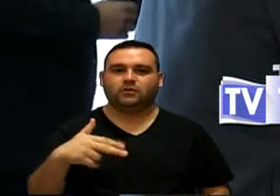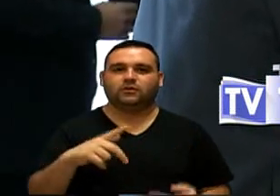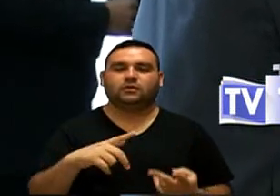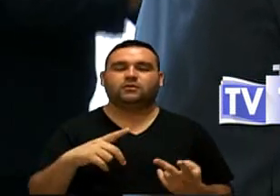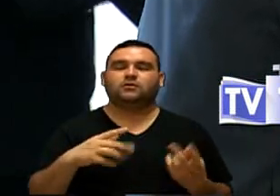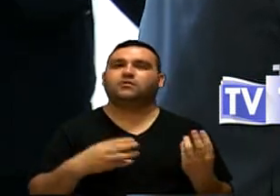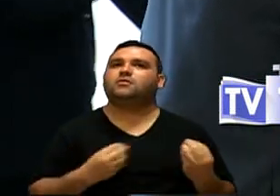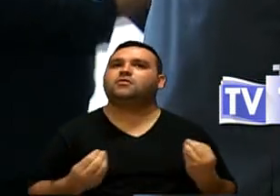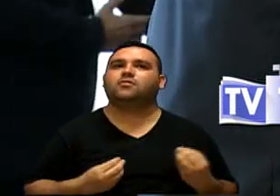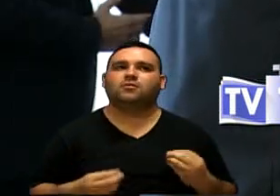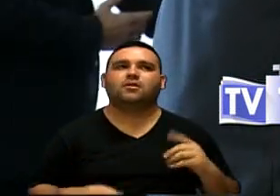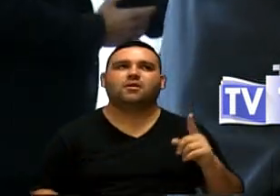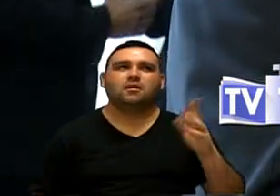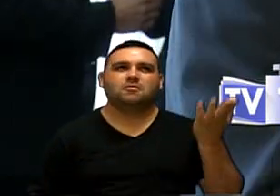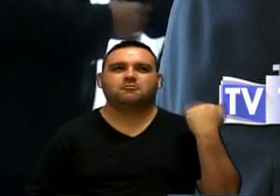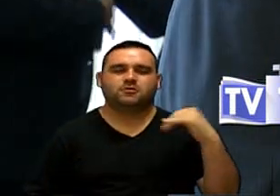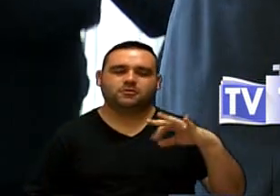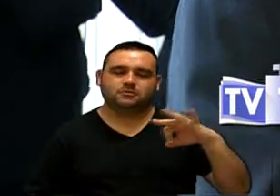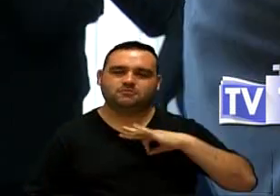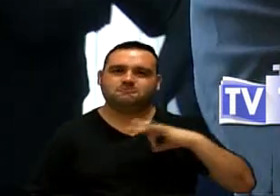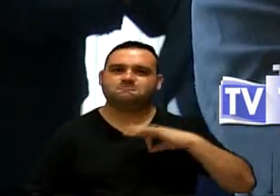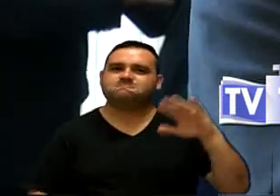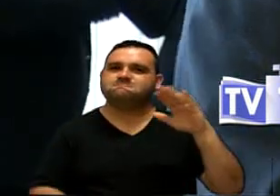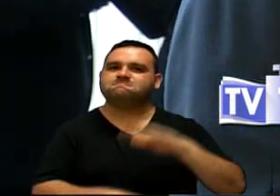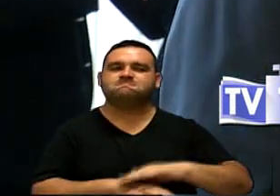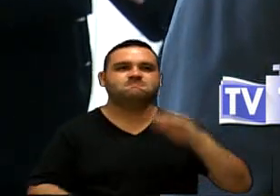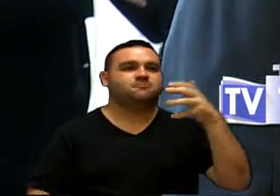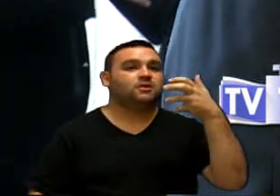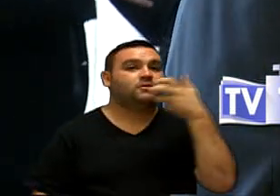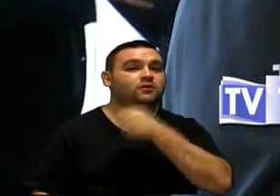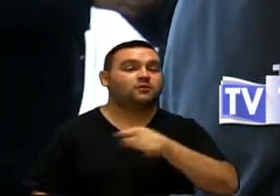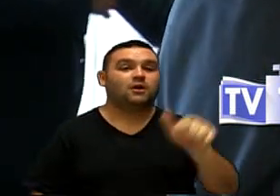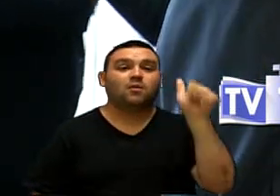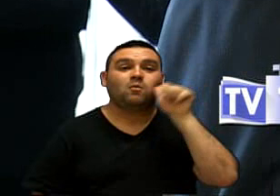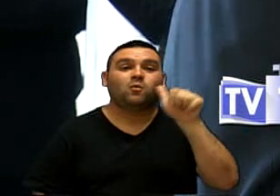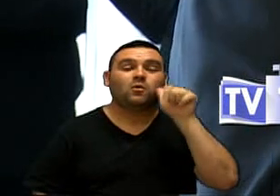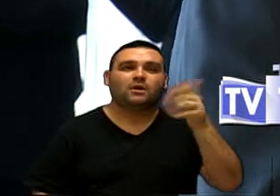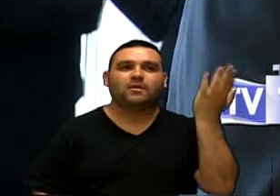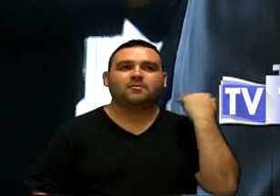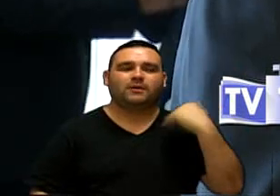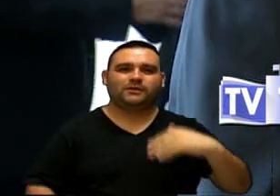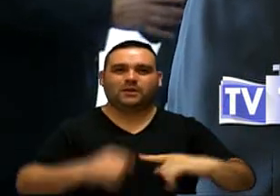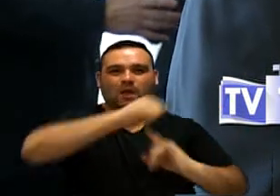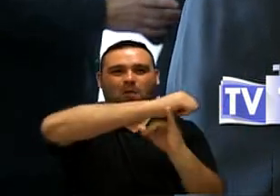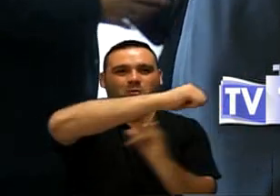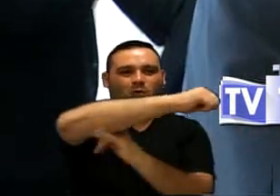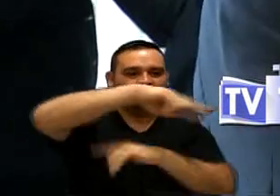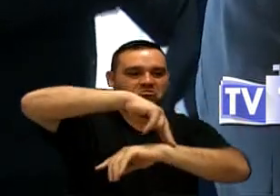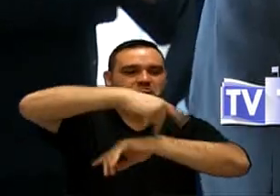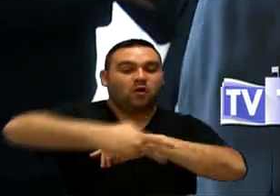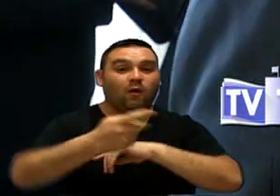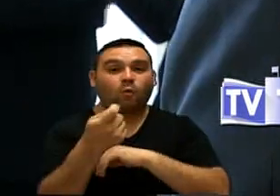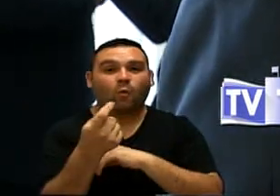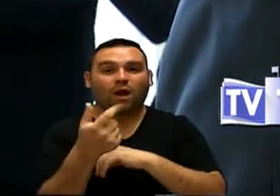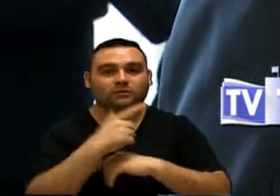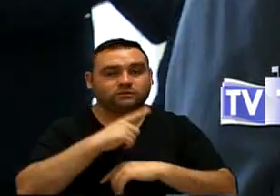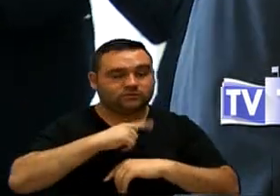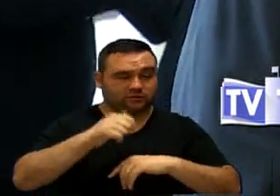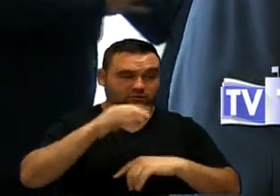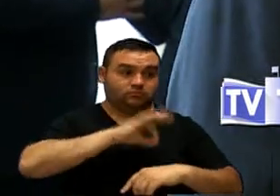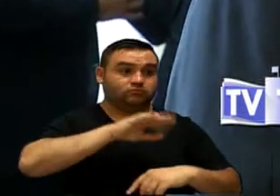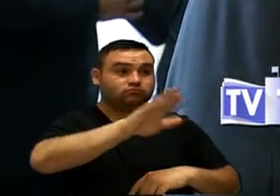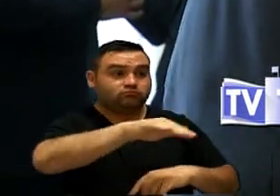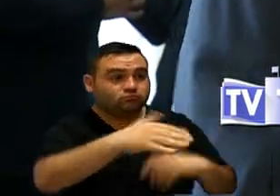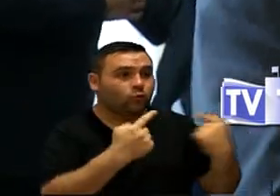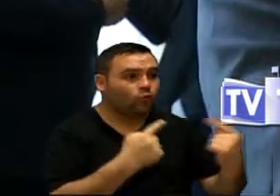Santos, foi um dos guardas, um dos GCM que salvou a senhora que tentou cometer o suicídio nessa semana agora, nos dias